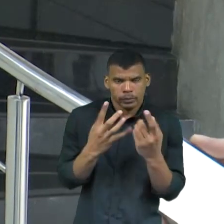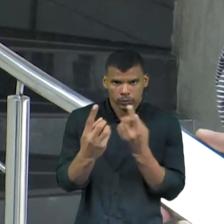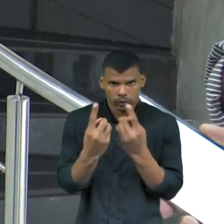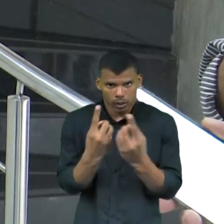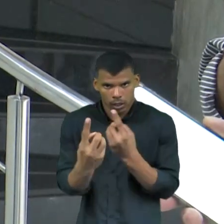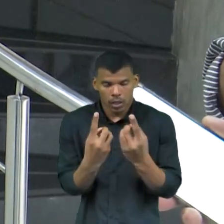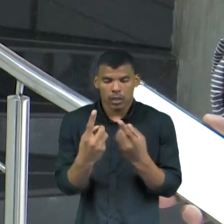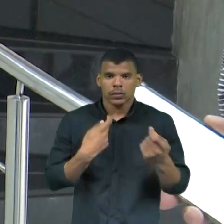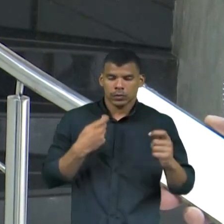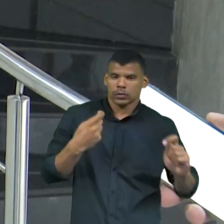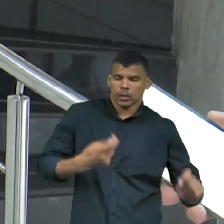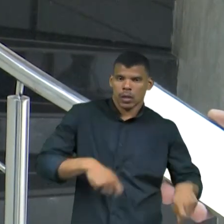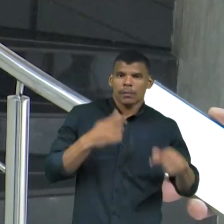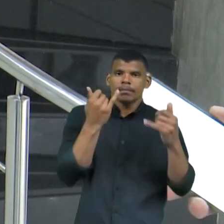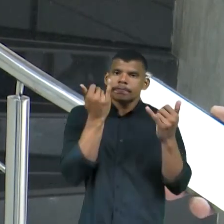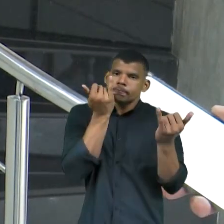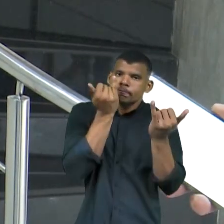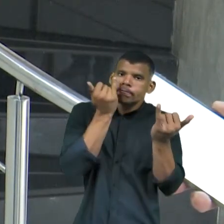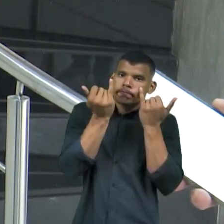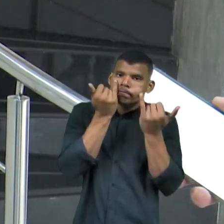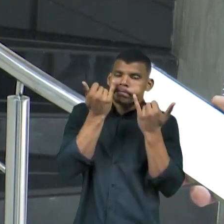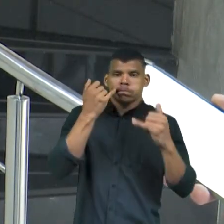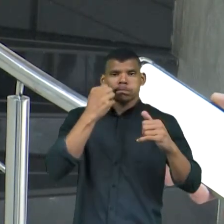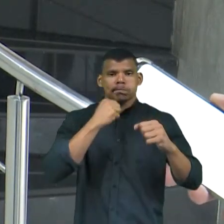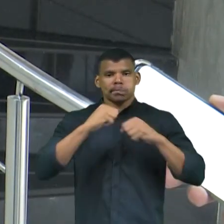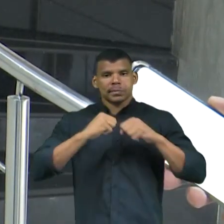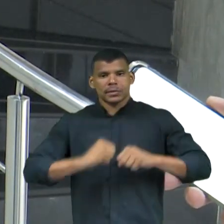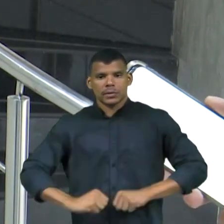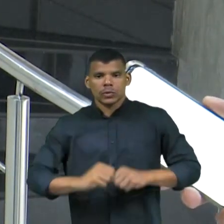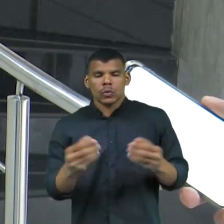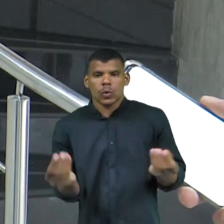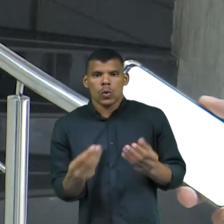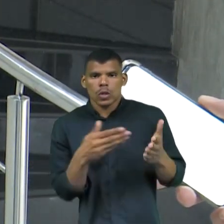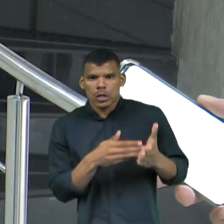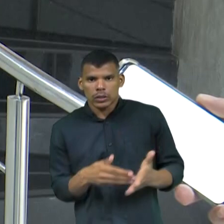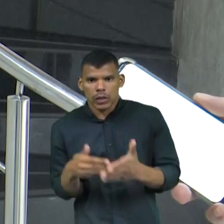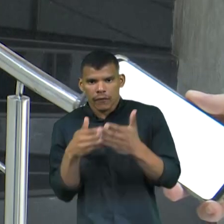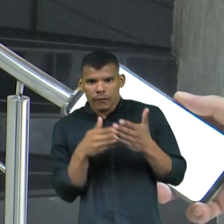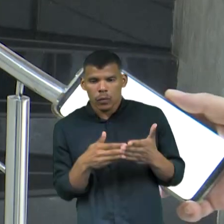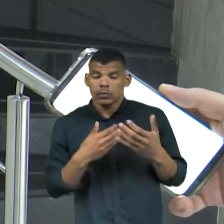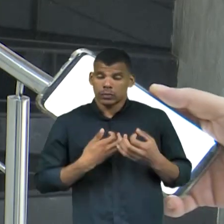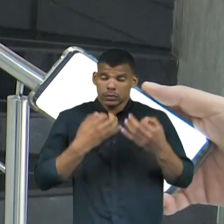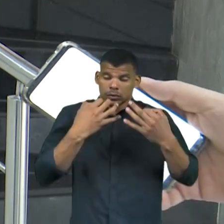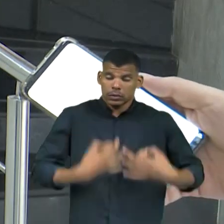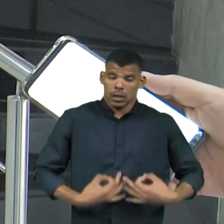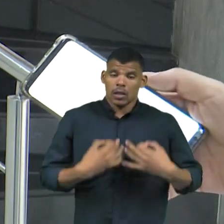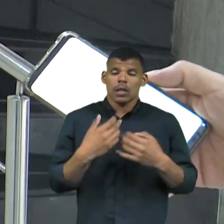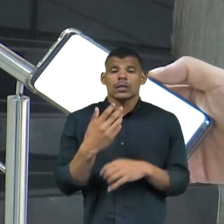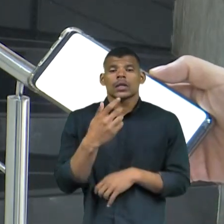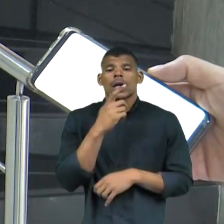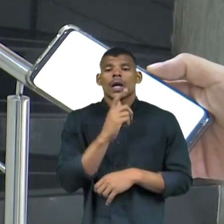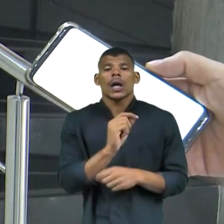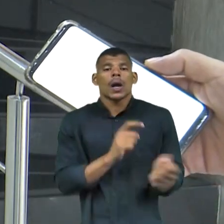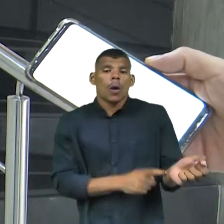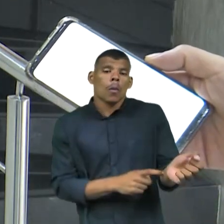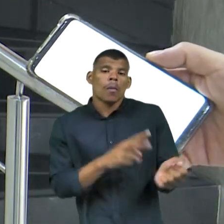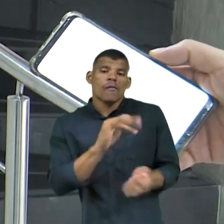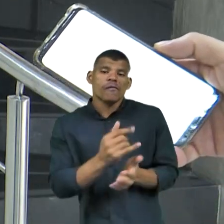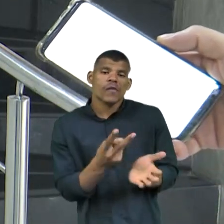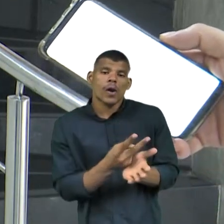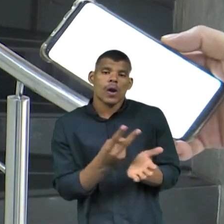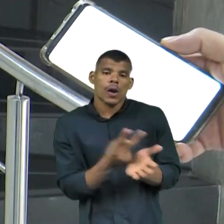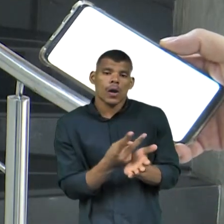todos os seus dados, discutir a questão de todos os desafios. E certamente o governador Elmano, ele vai dar continuidade a esse